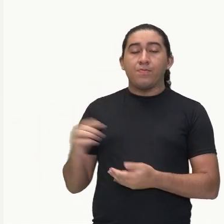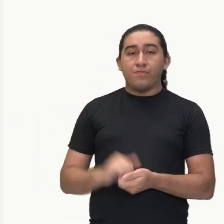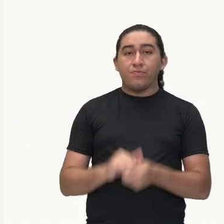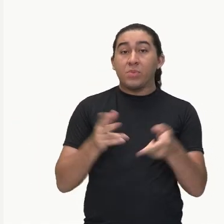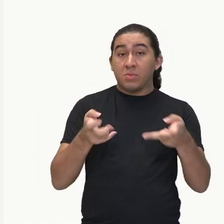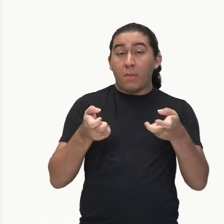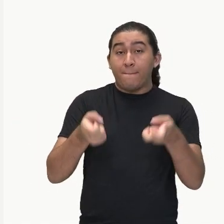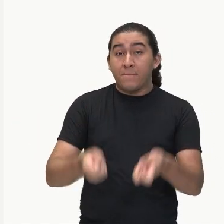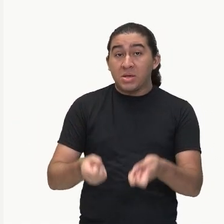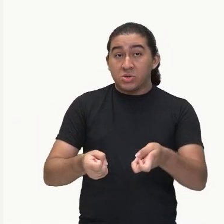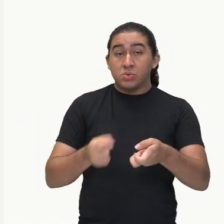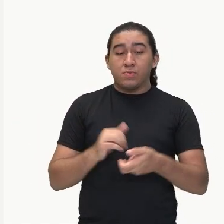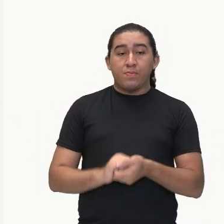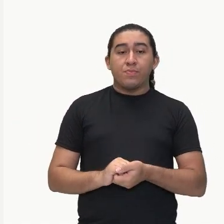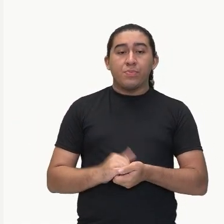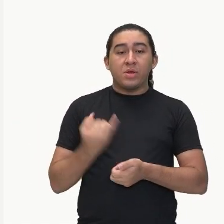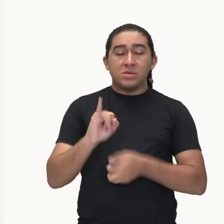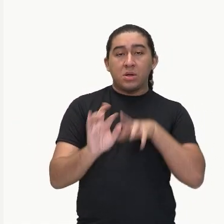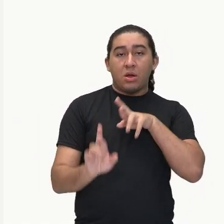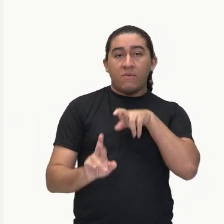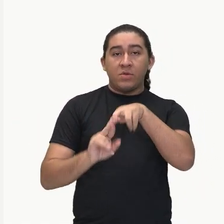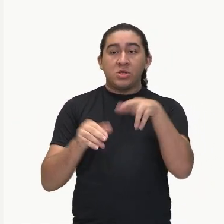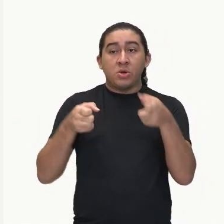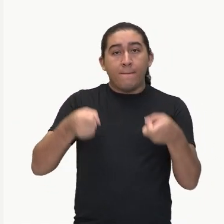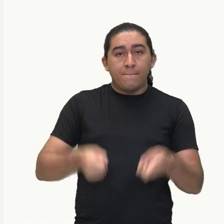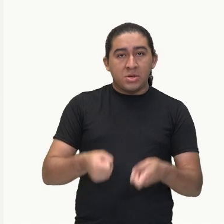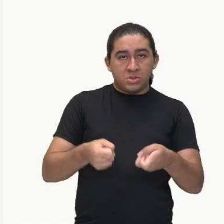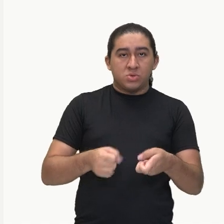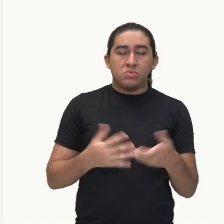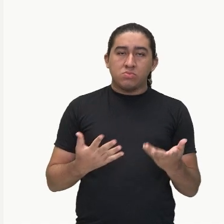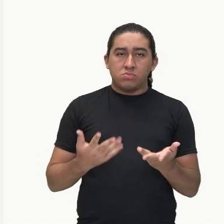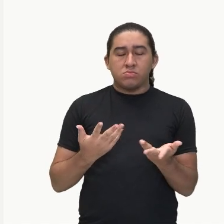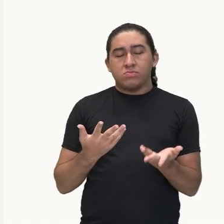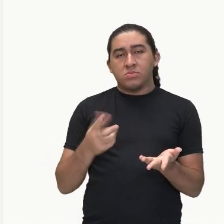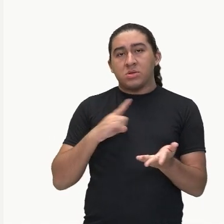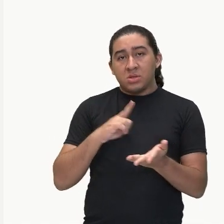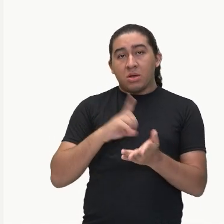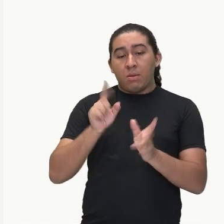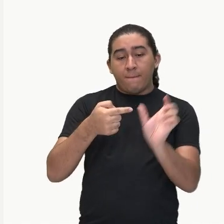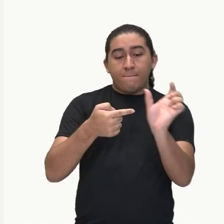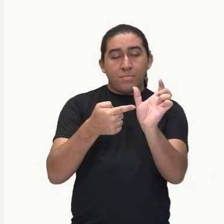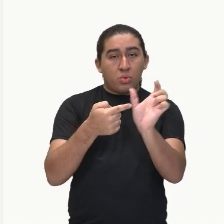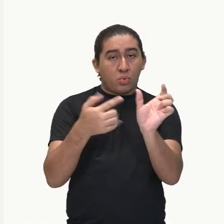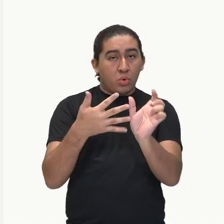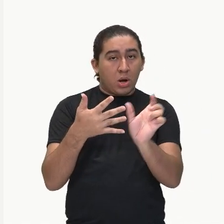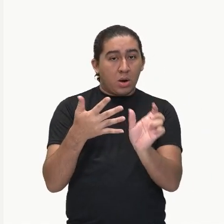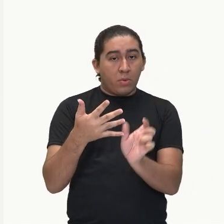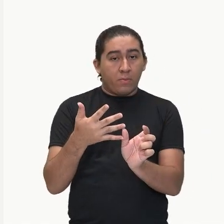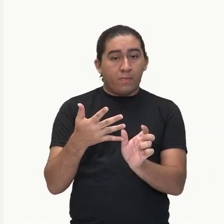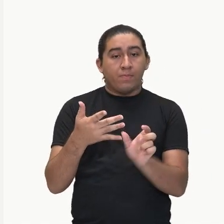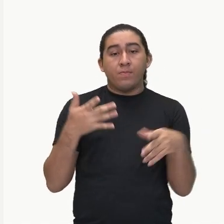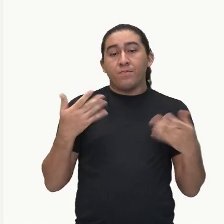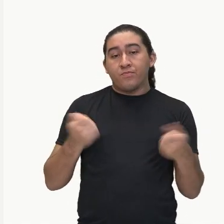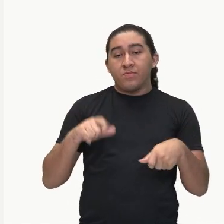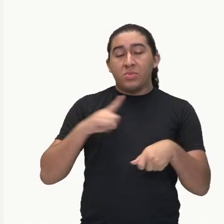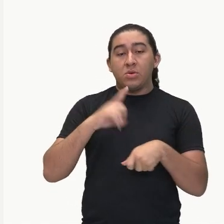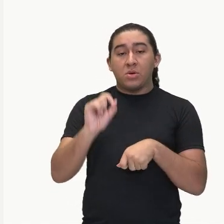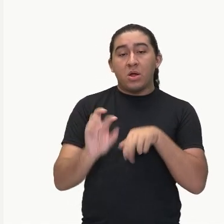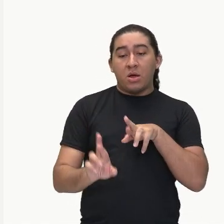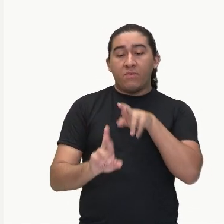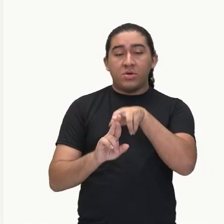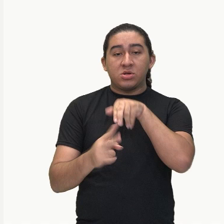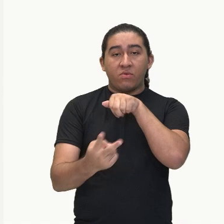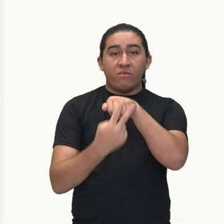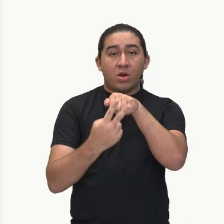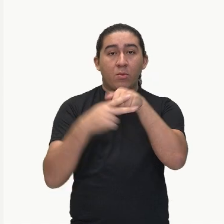Peso. Quando eu estou me referindo a peso, mesmo que estiver no plural, eu vou usar o verbo